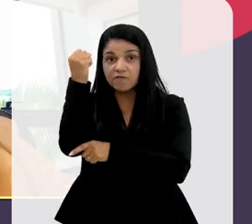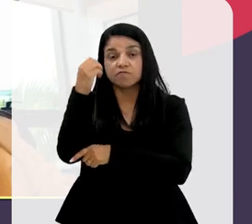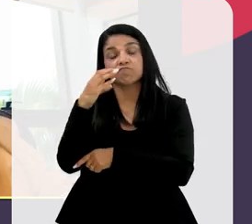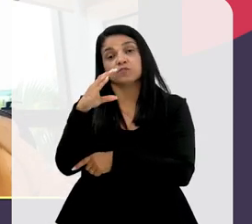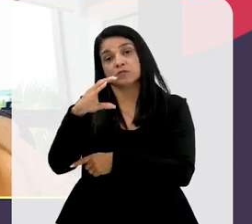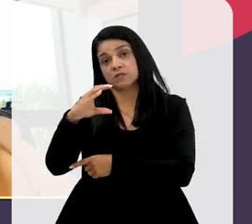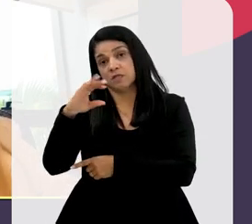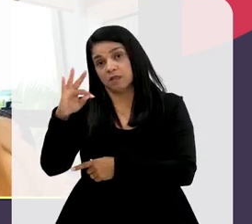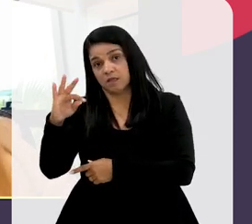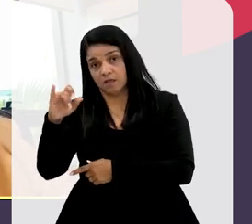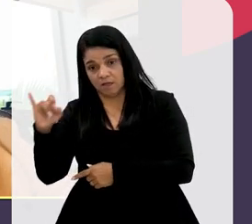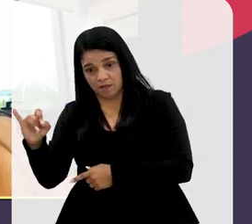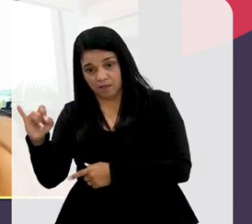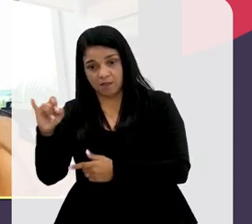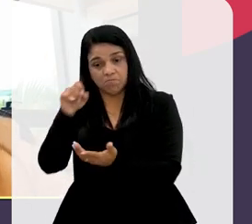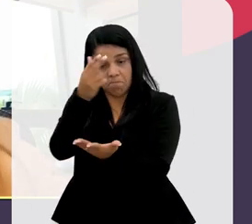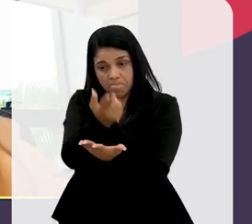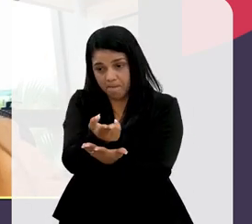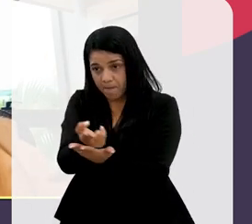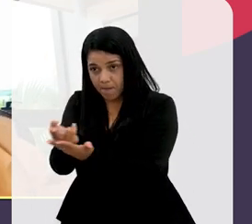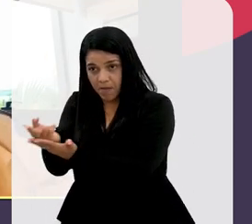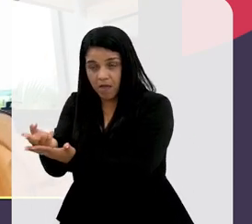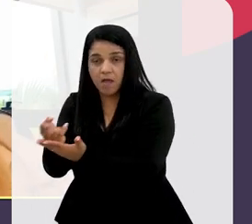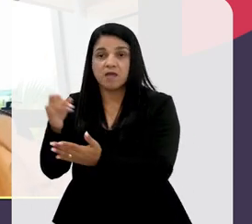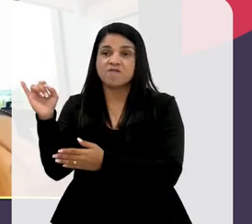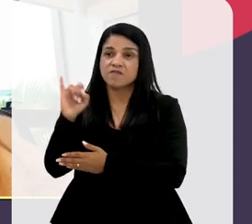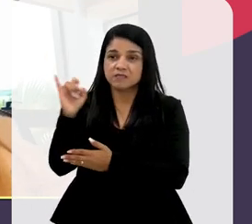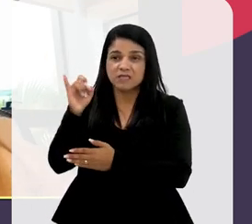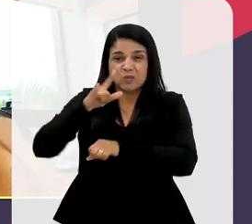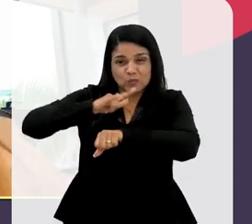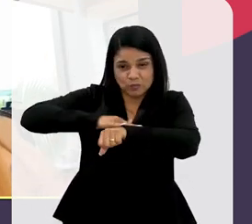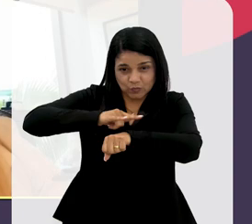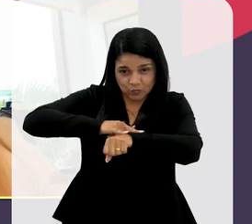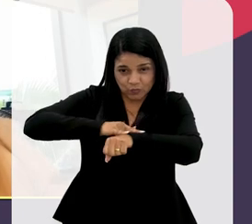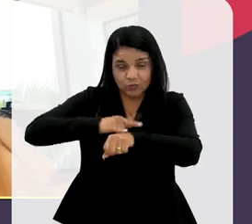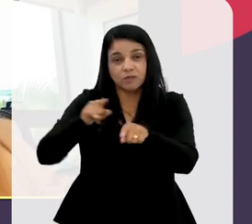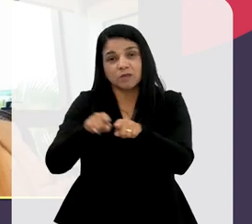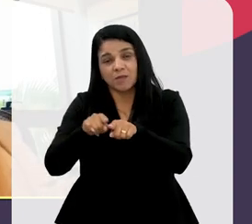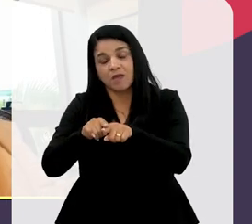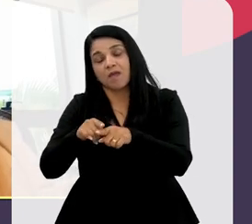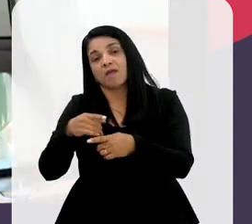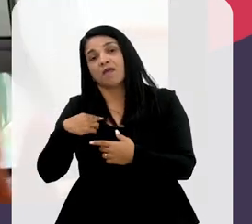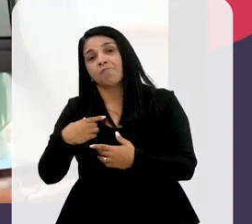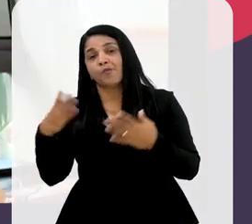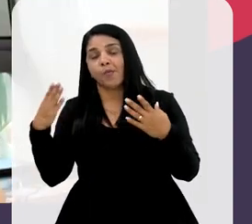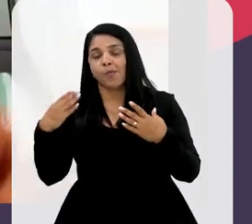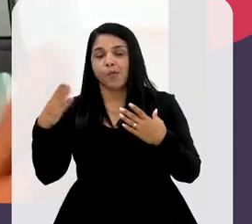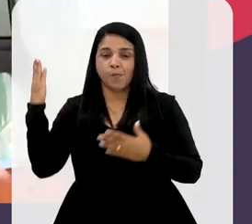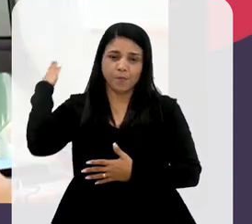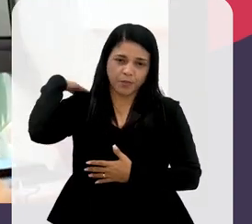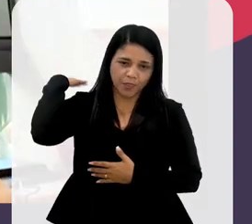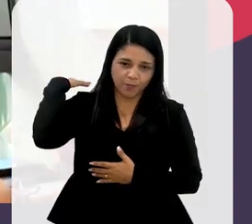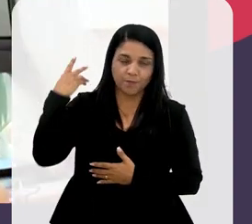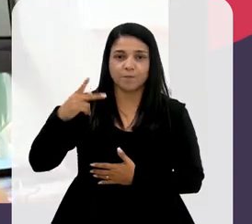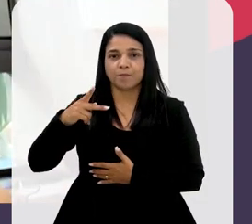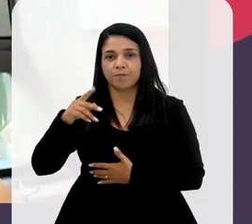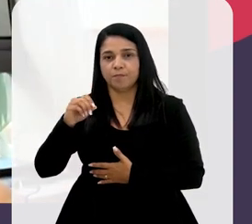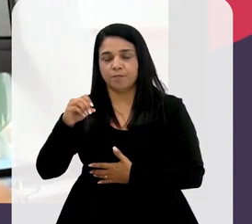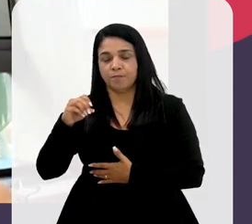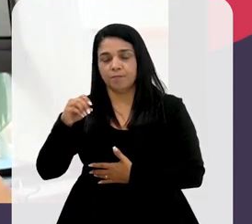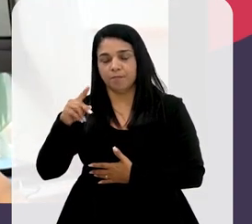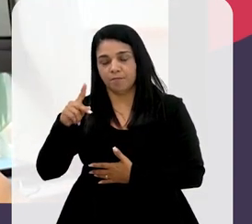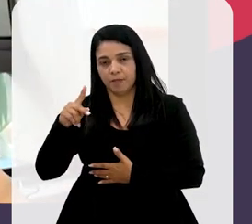grave, que vão para o CTI por outros motivos, uma sepsis por infecção urinária, uma sepsis por